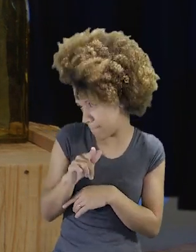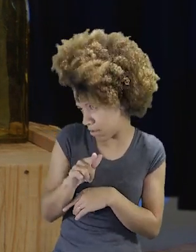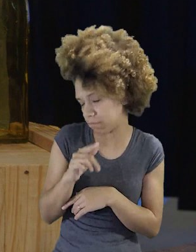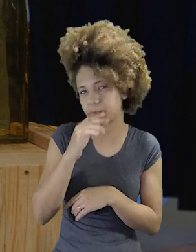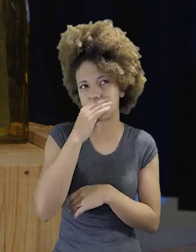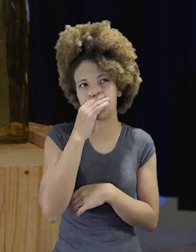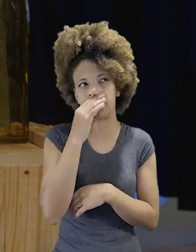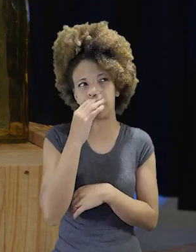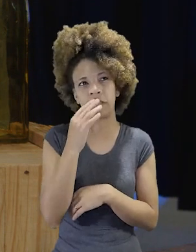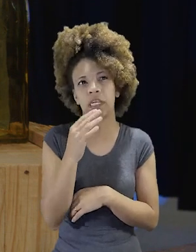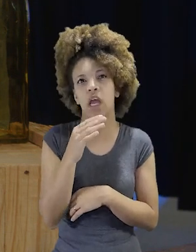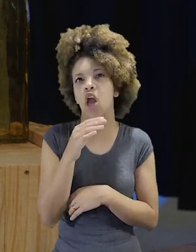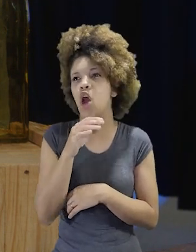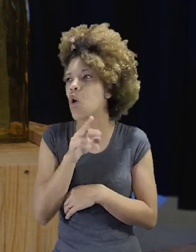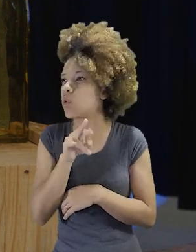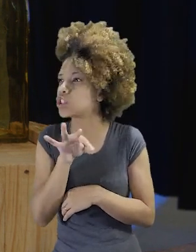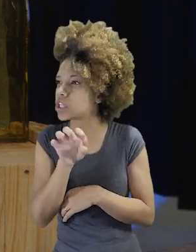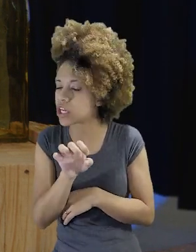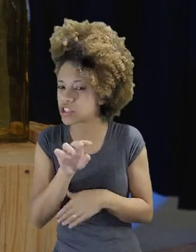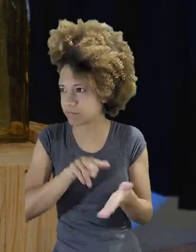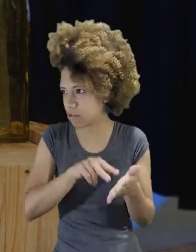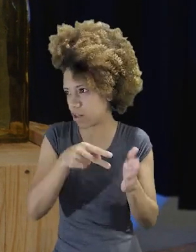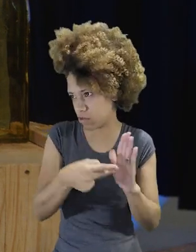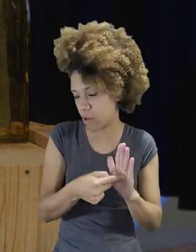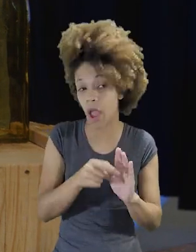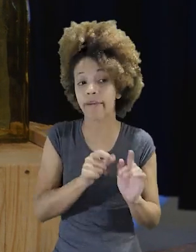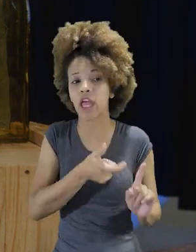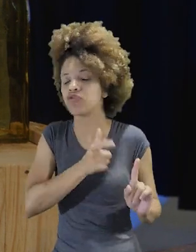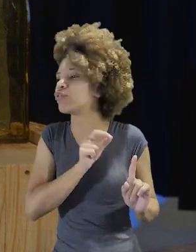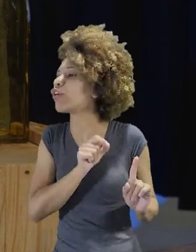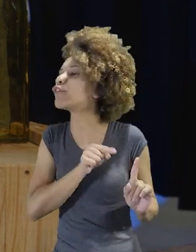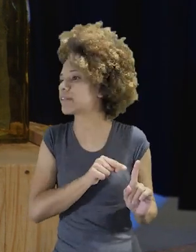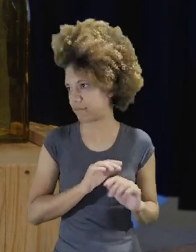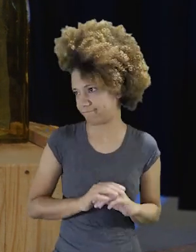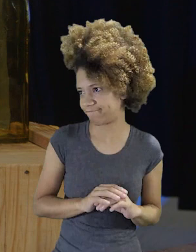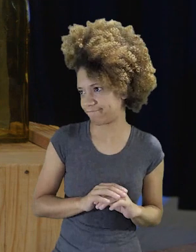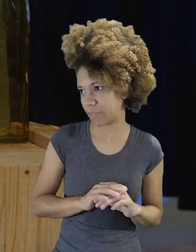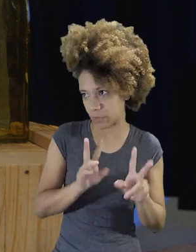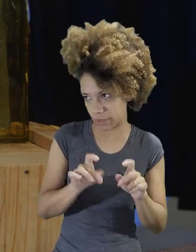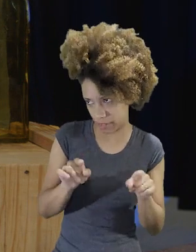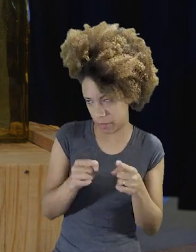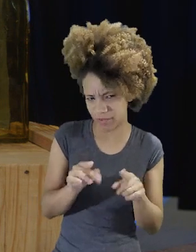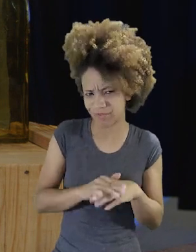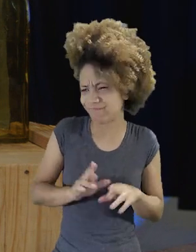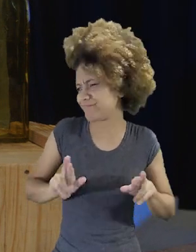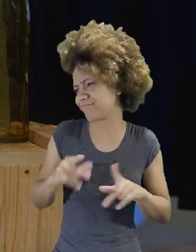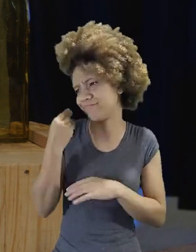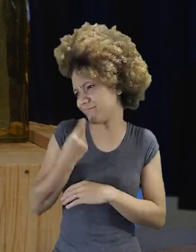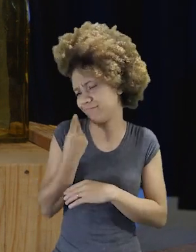do Big que que chama Richard É isso aí que é tipo quem atirou em você é